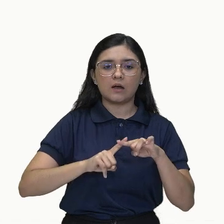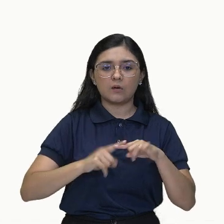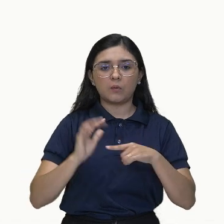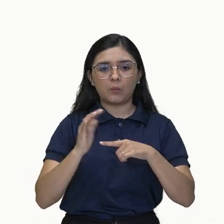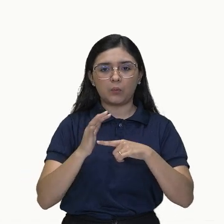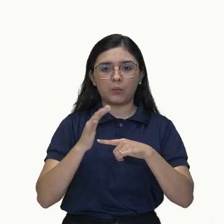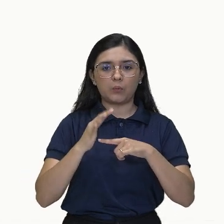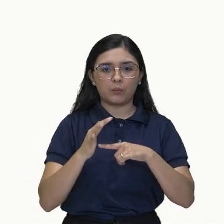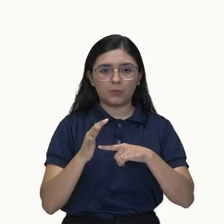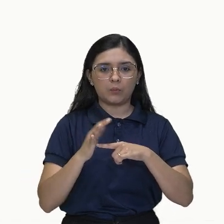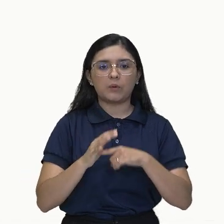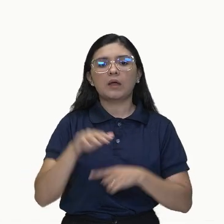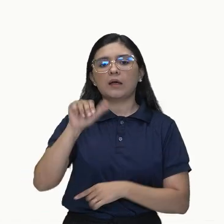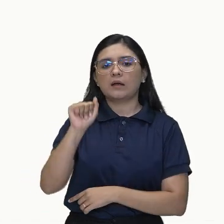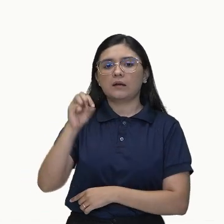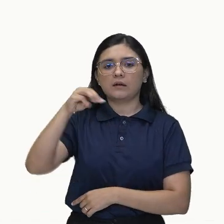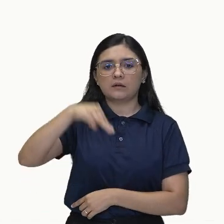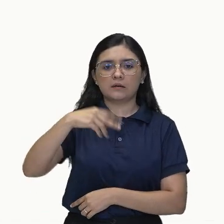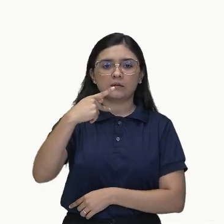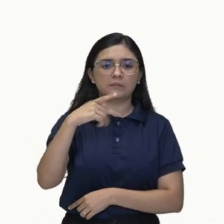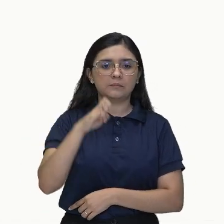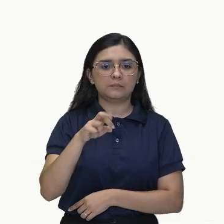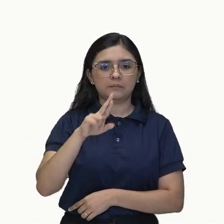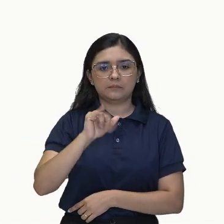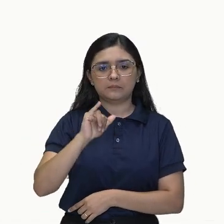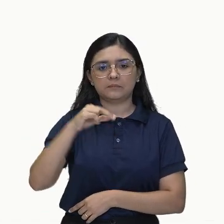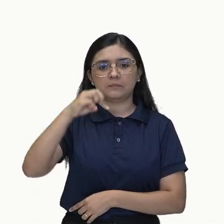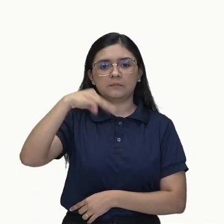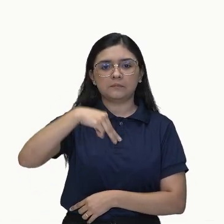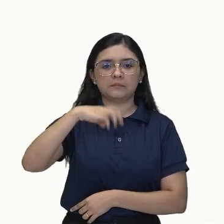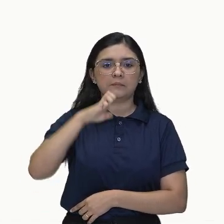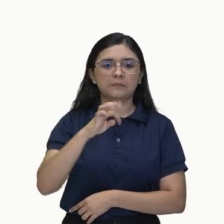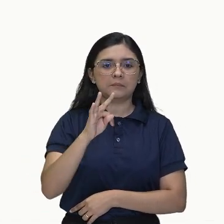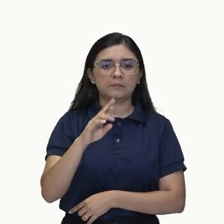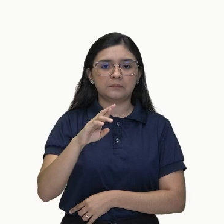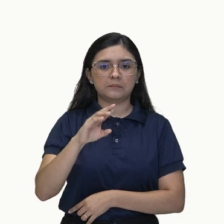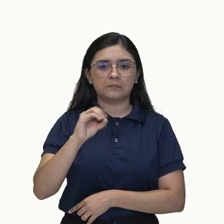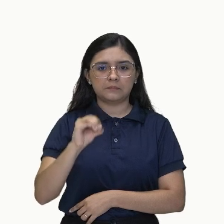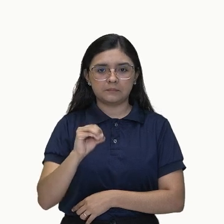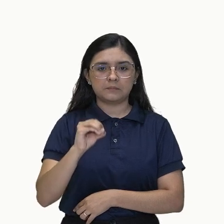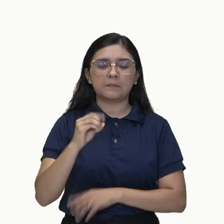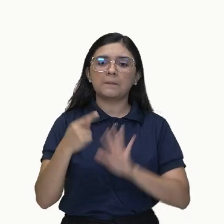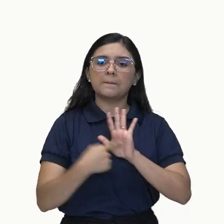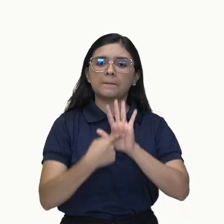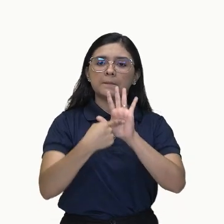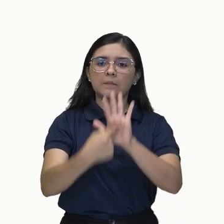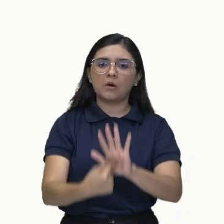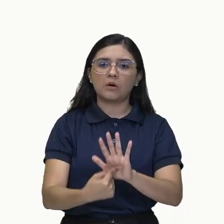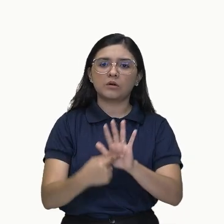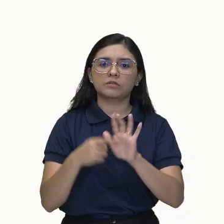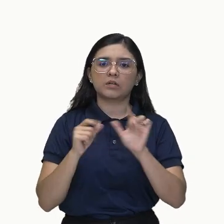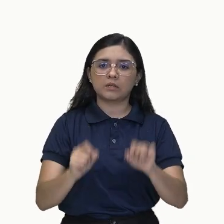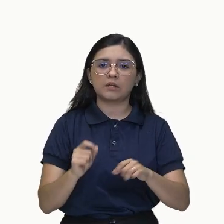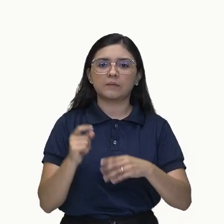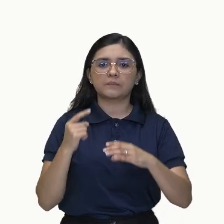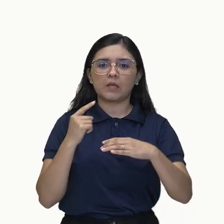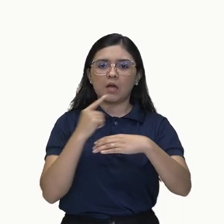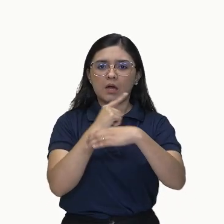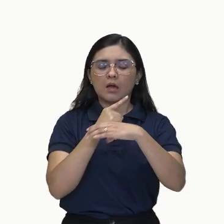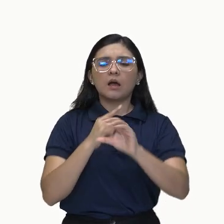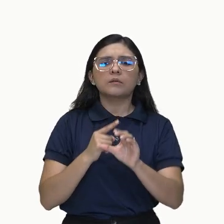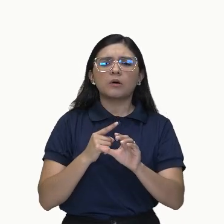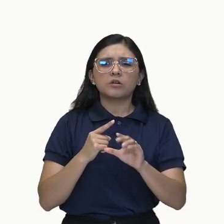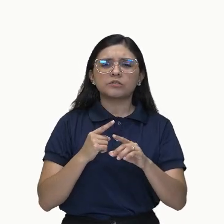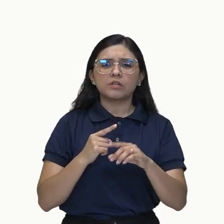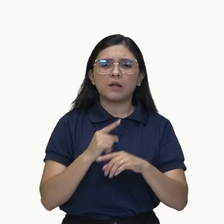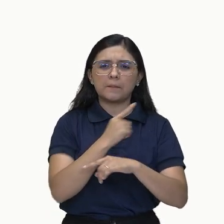um aparelho, aí aparecem aqui, ó, a chave ligado ou desligado. Aí eu tenho um